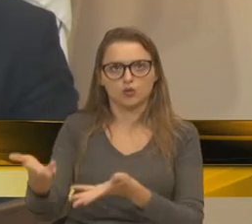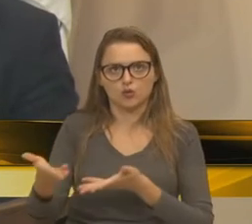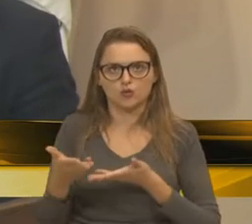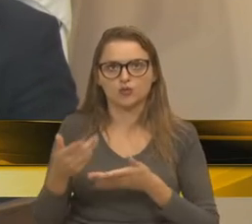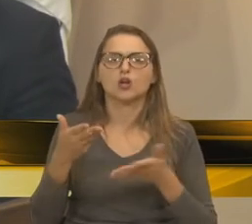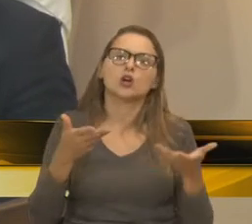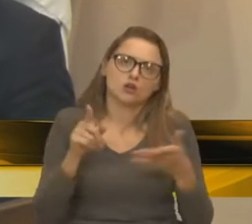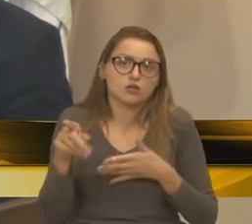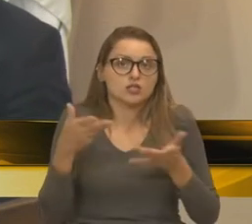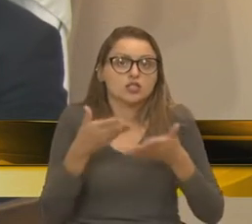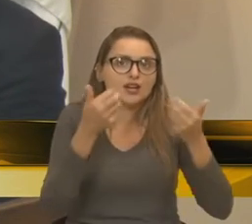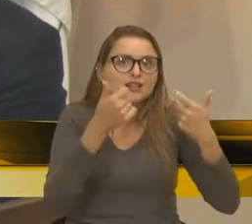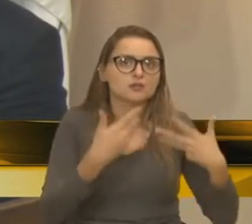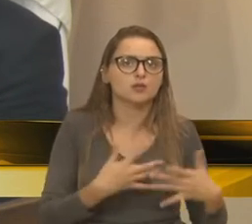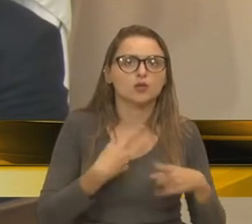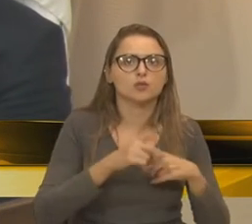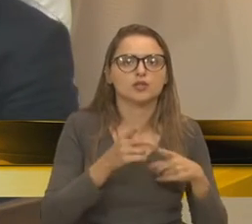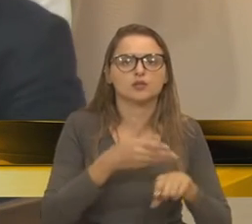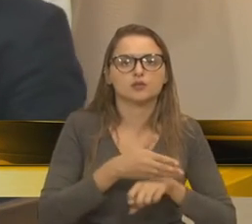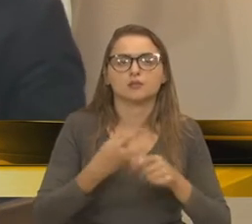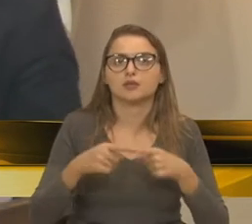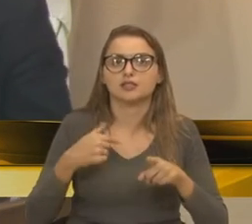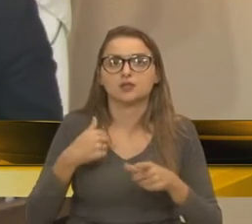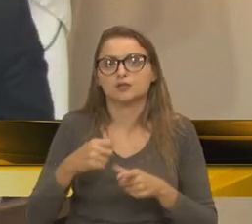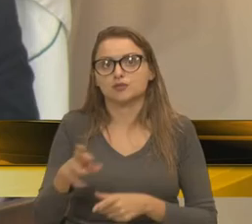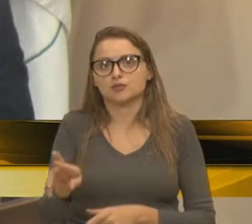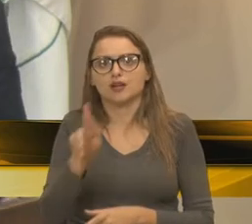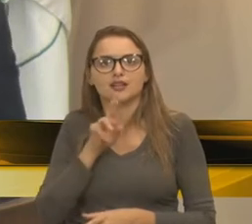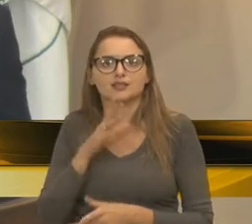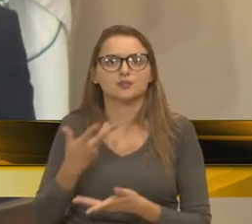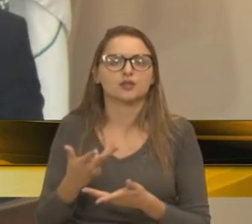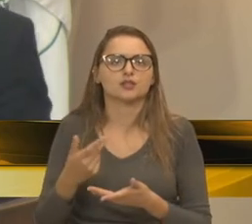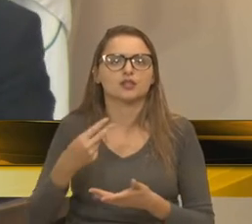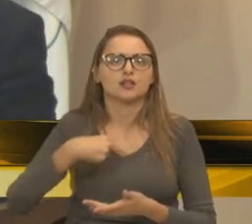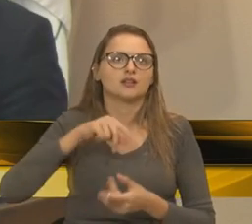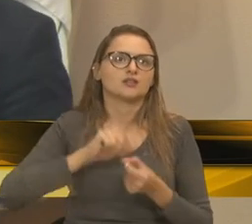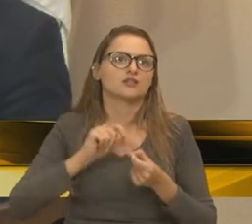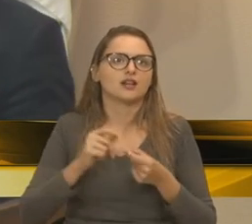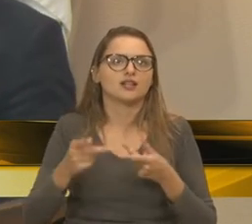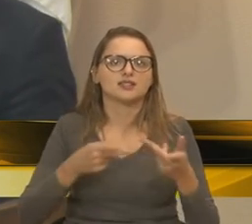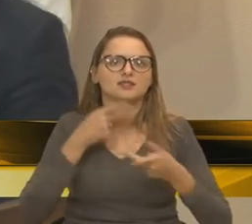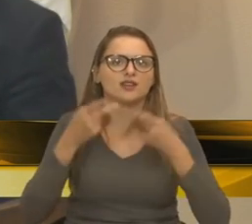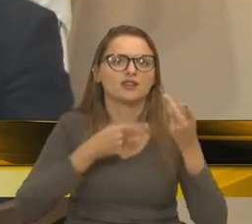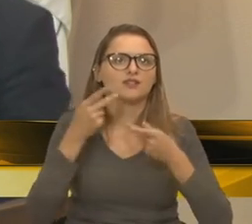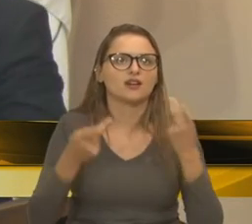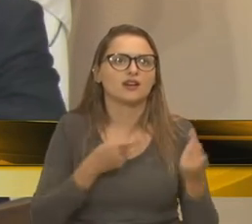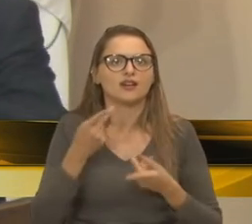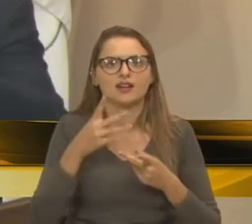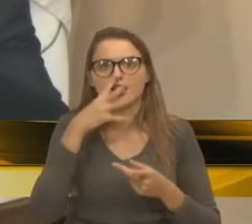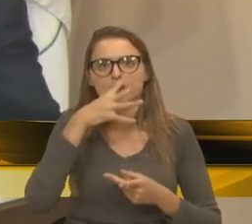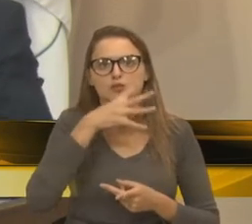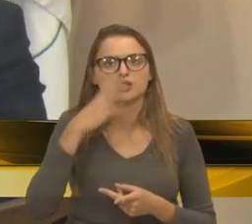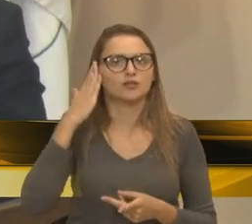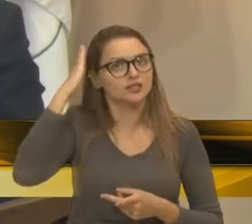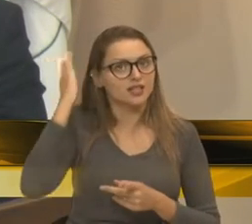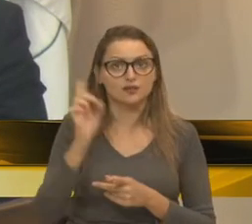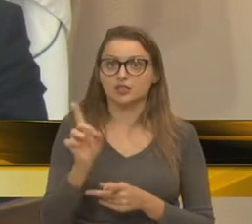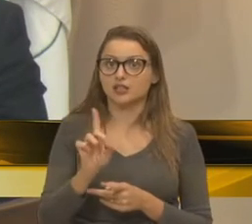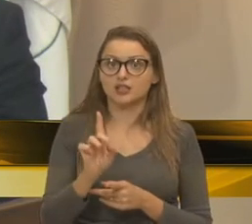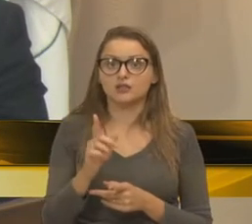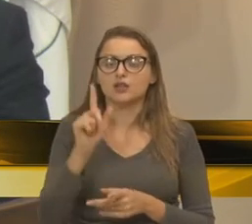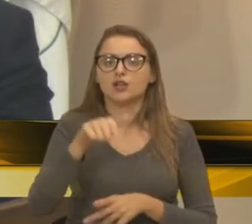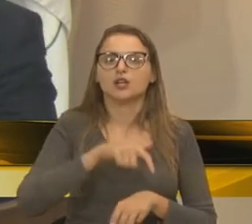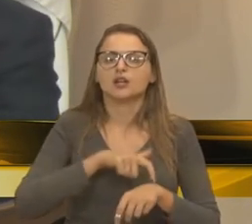me justificou, mas eu precisava dessa resposta. E às vezes parece que a gente vinha aqui fazer demagogia, bater no prefeito. Então, realmente, fechou uma